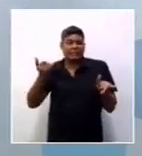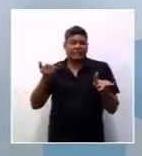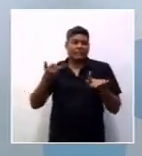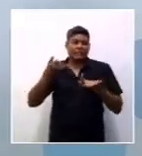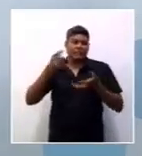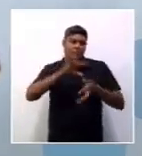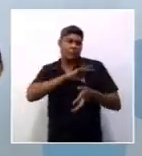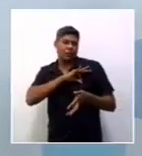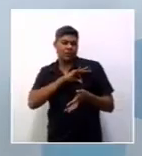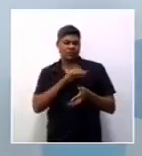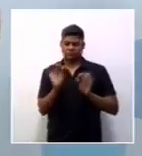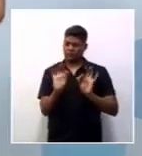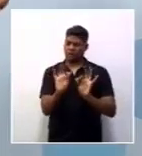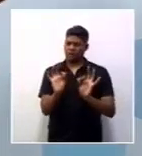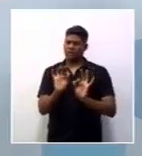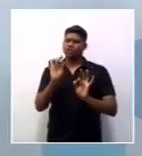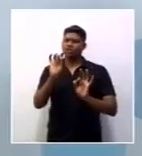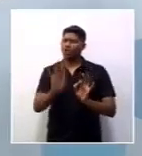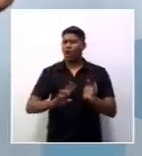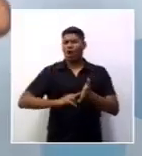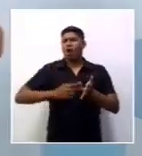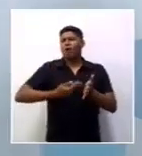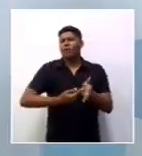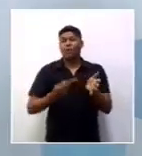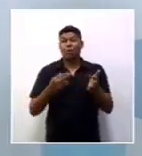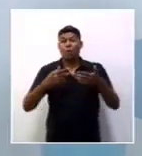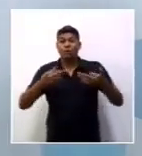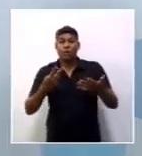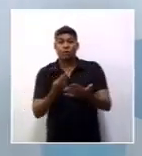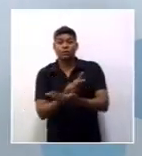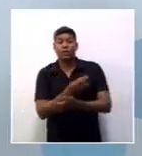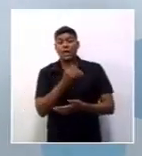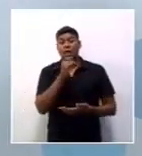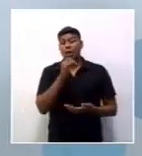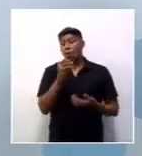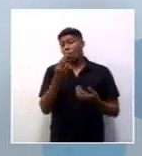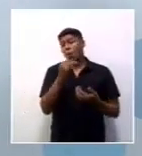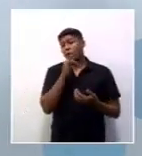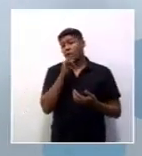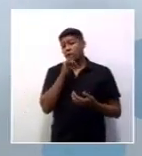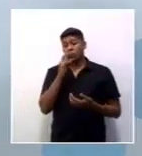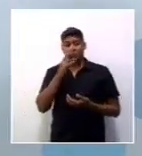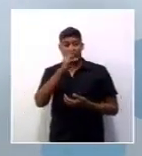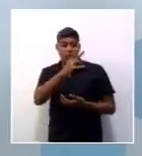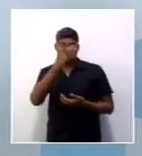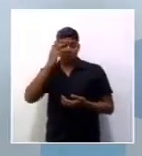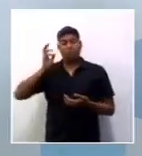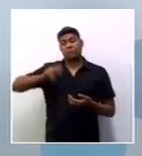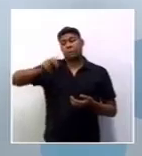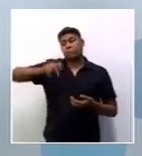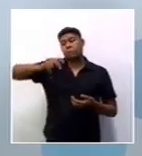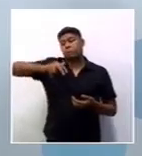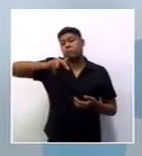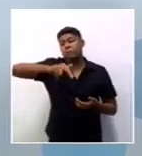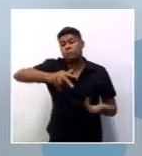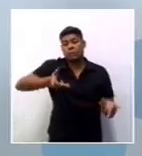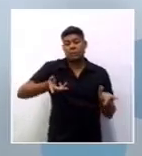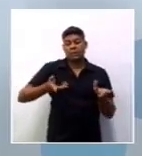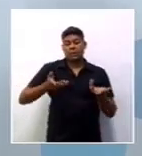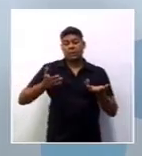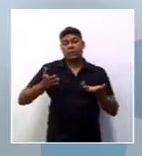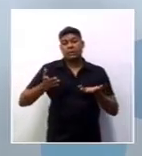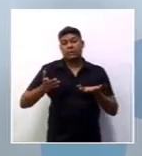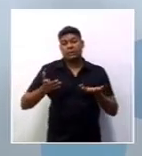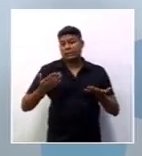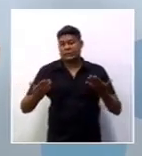interpretação de uma pessoa sobre o que estava acontecendo. Ou, por exemplo, eu vi fulana, estava andando na rua sem aliança, então talvez